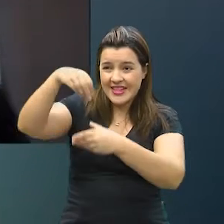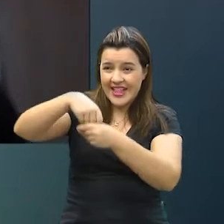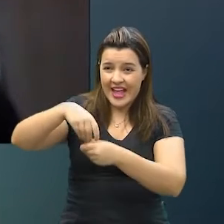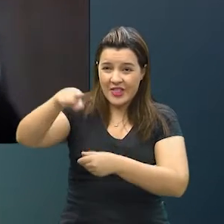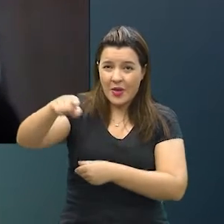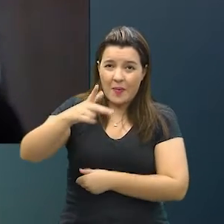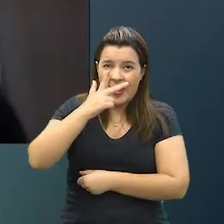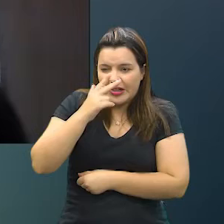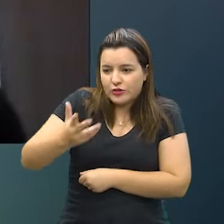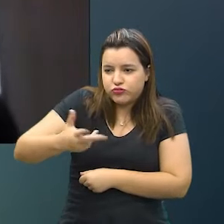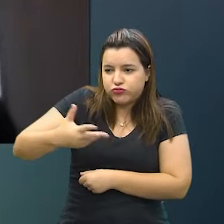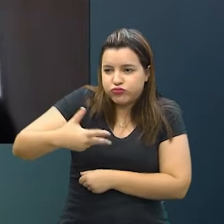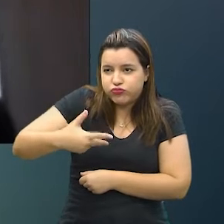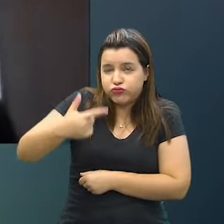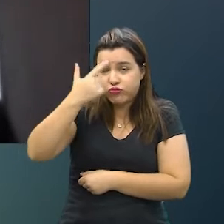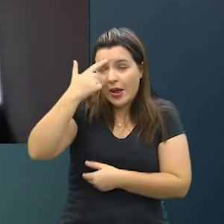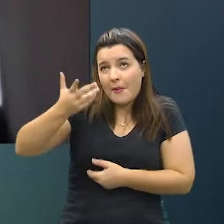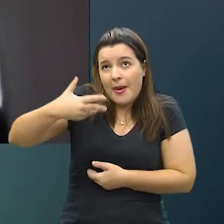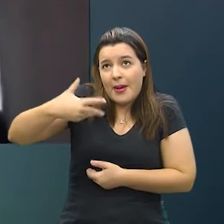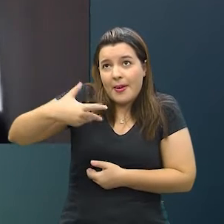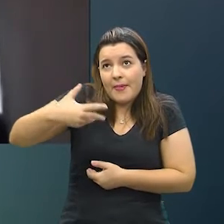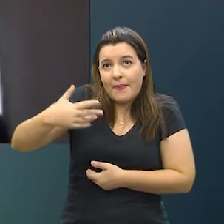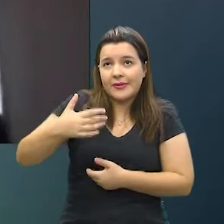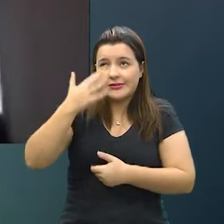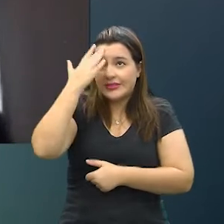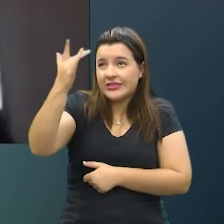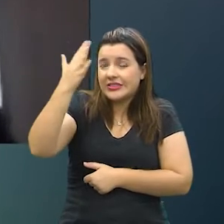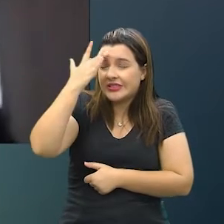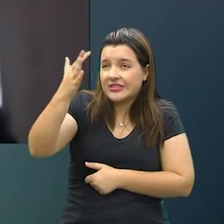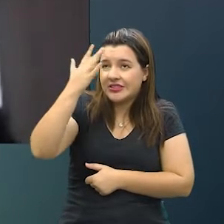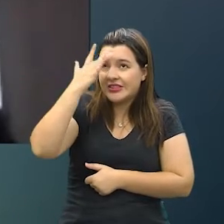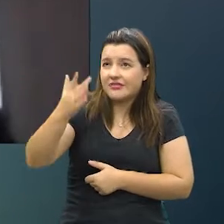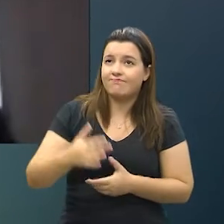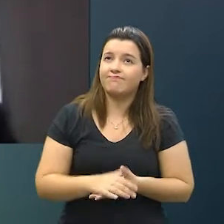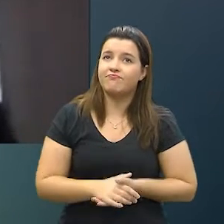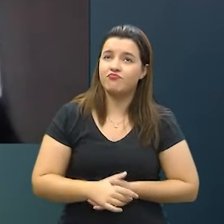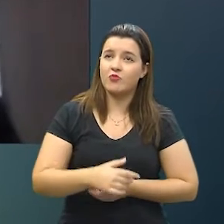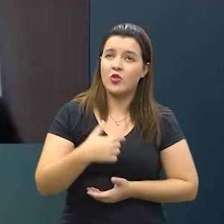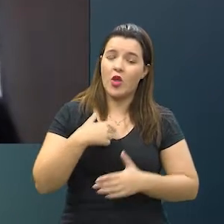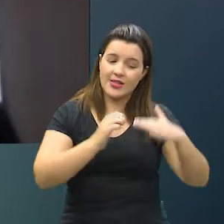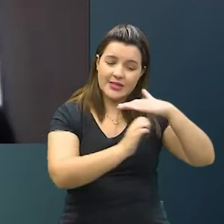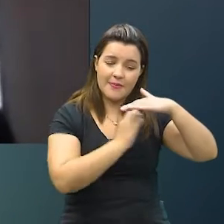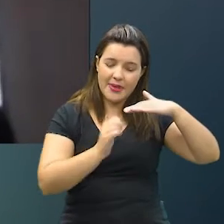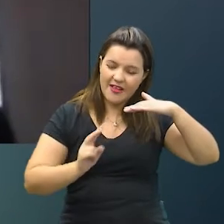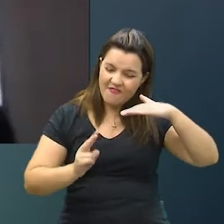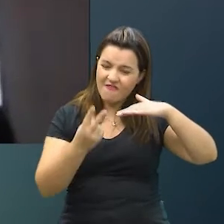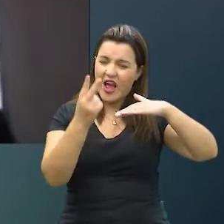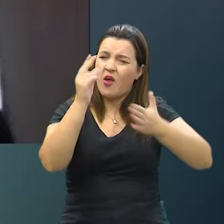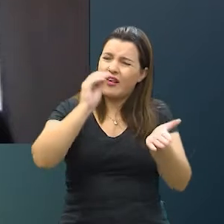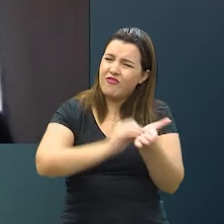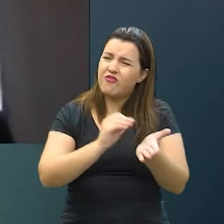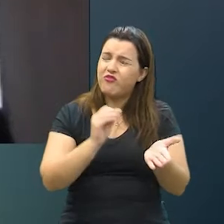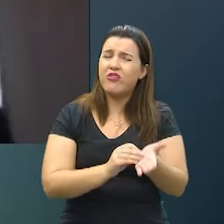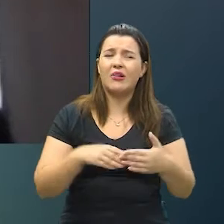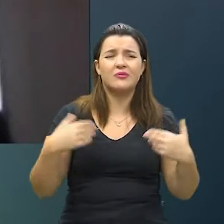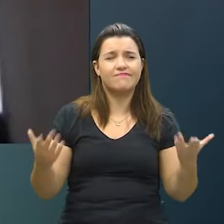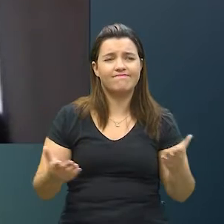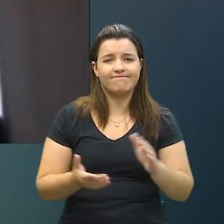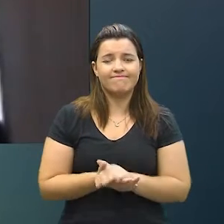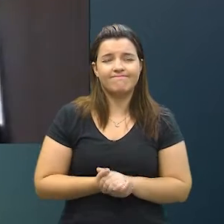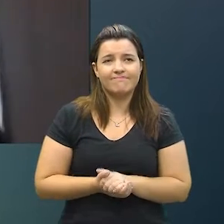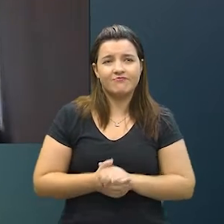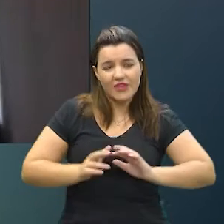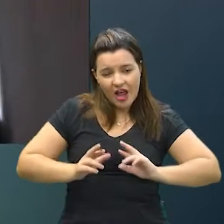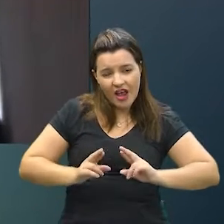de aceleração fez a gente refletir muito, principalmente sobre a entrega de valor que nós estávamos gerando para o nosso cliente. Então,